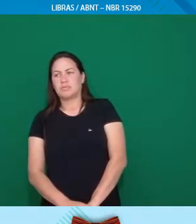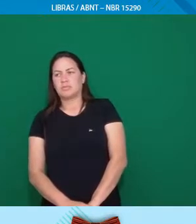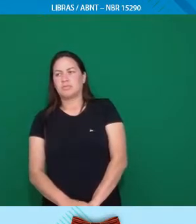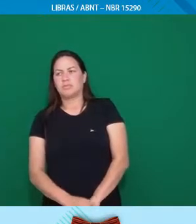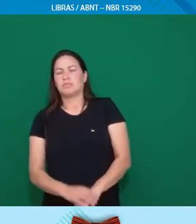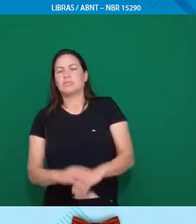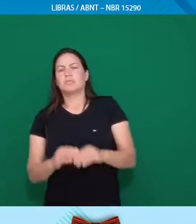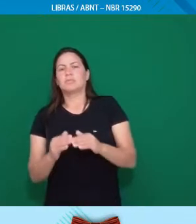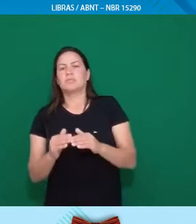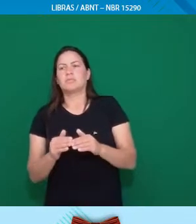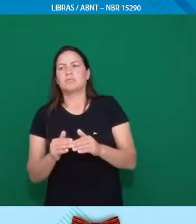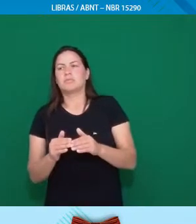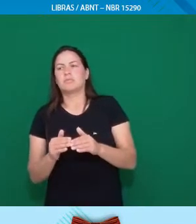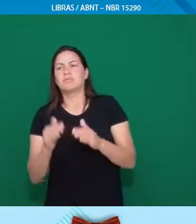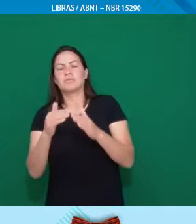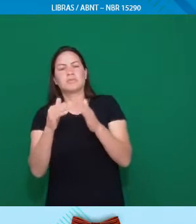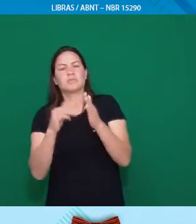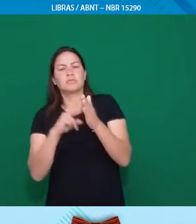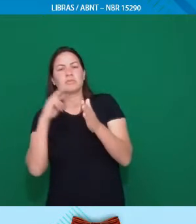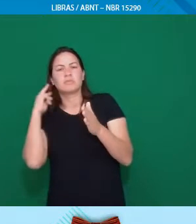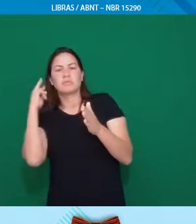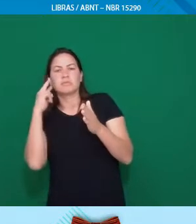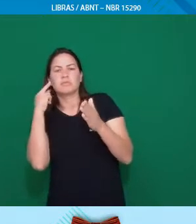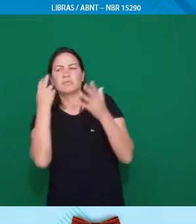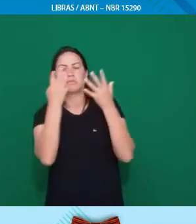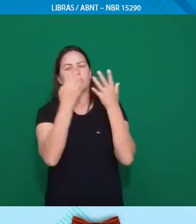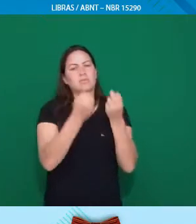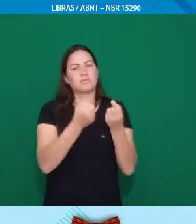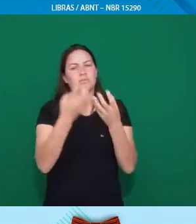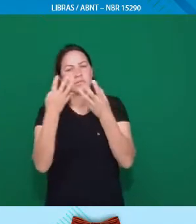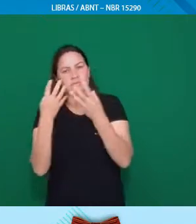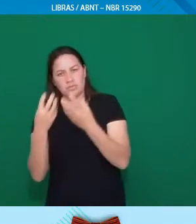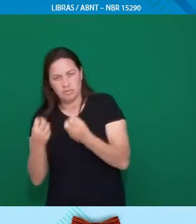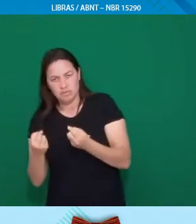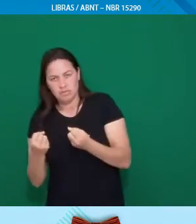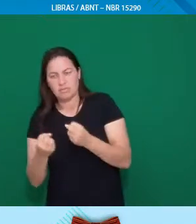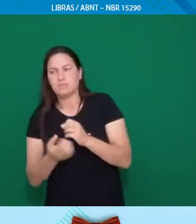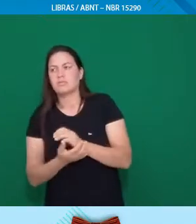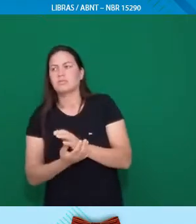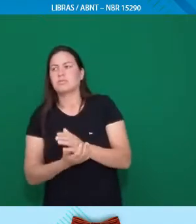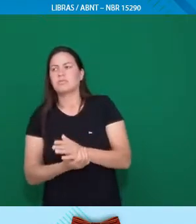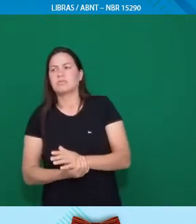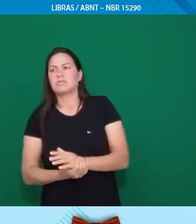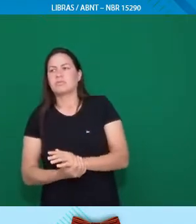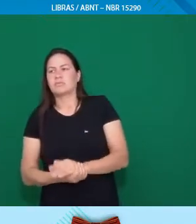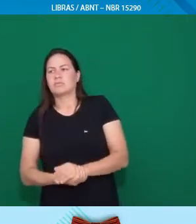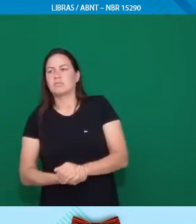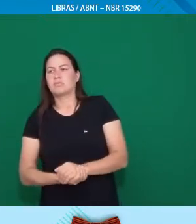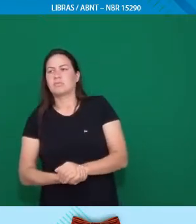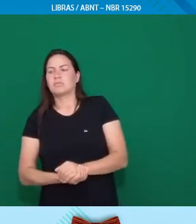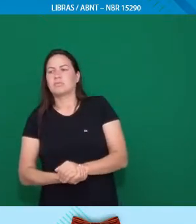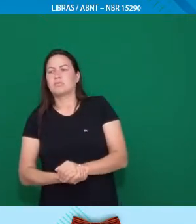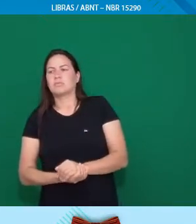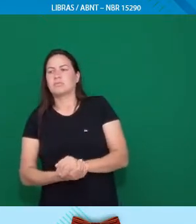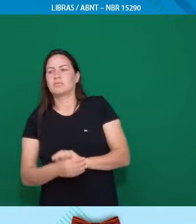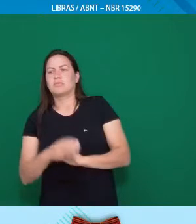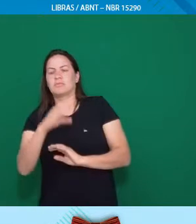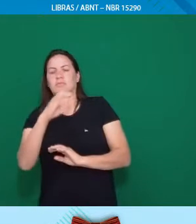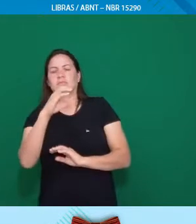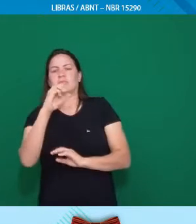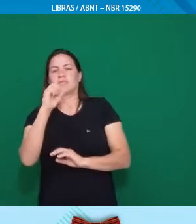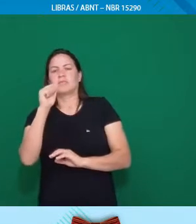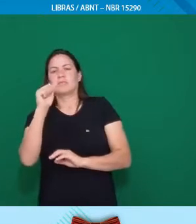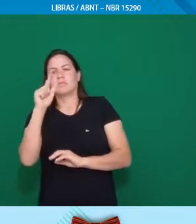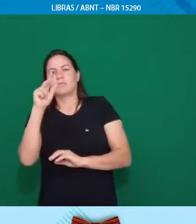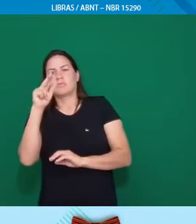voltando lá para os seus vereadores promoção 41 2021 aprovada por unanimidade pelos vereadores é seu Cláudio não